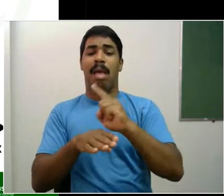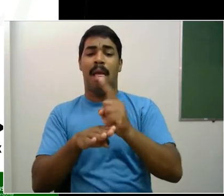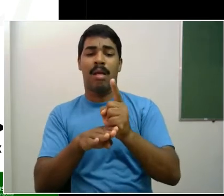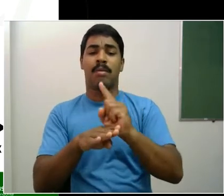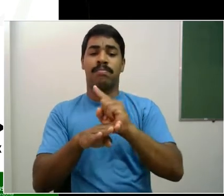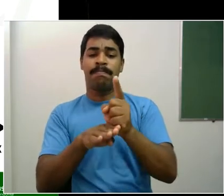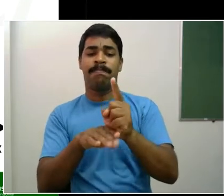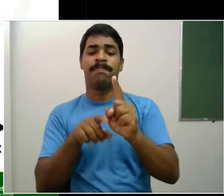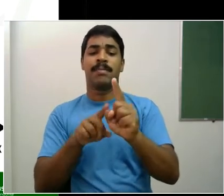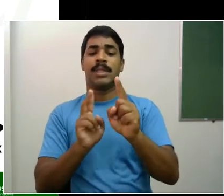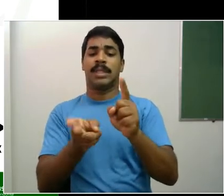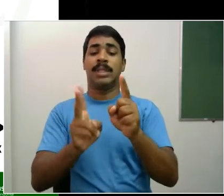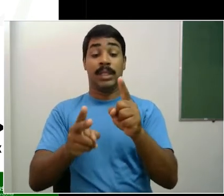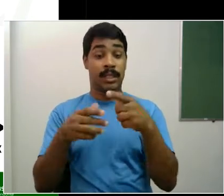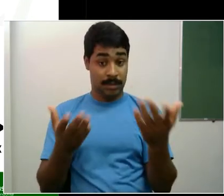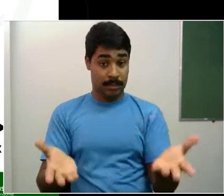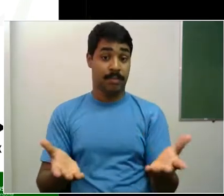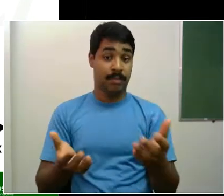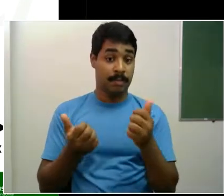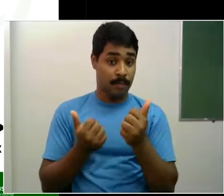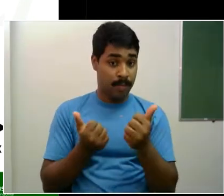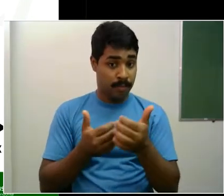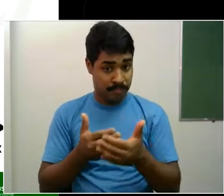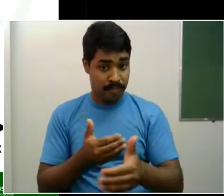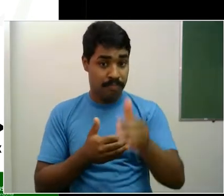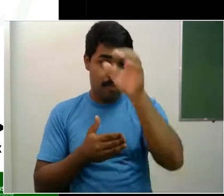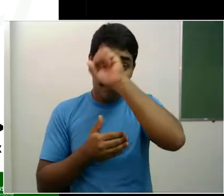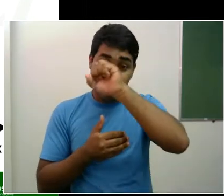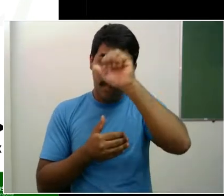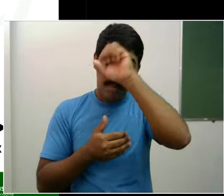o corpo ele vai se movimentar,